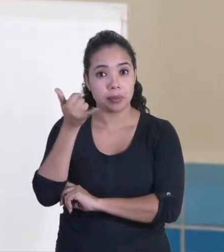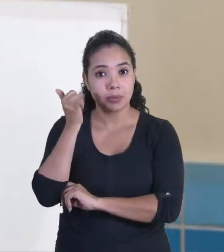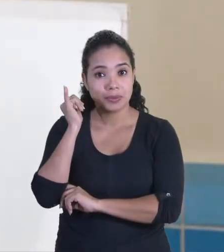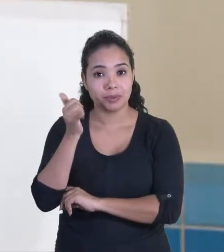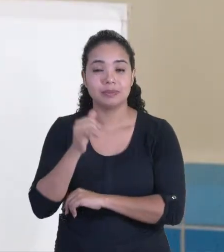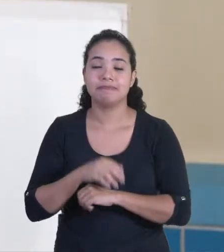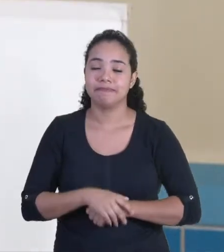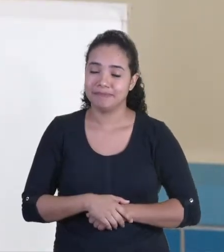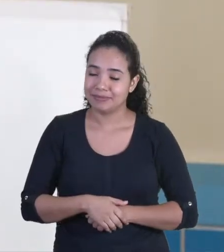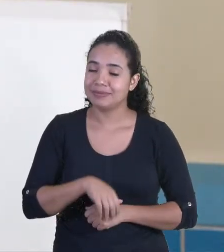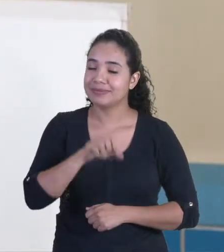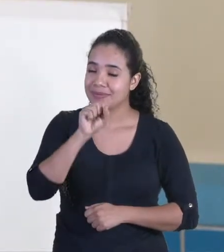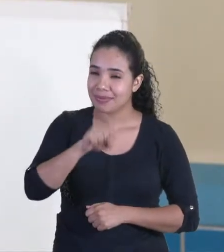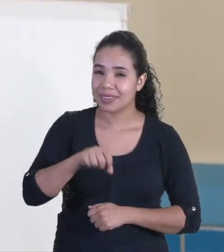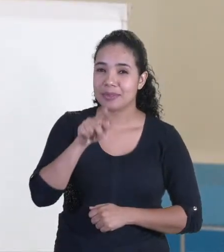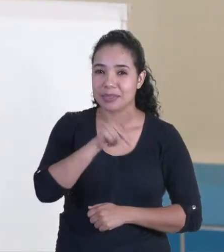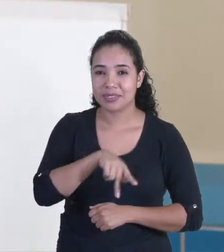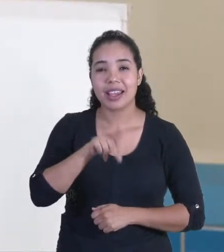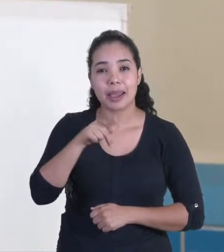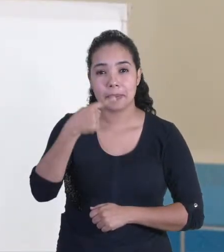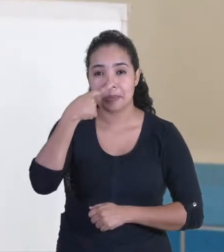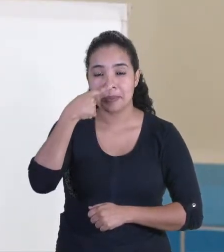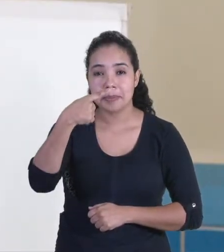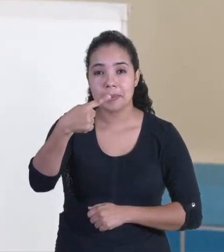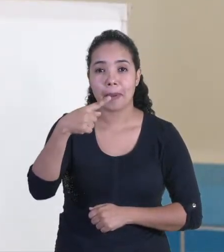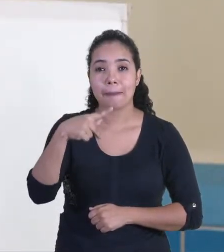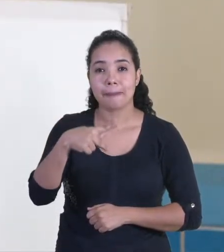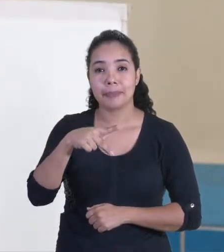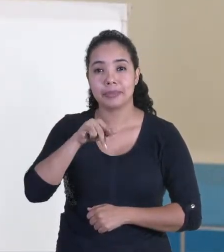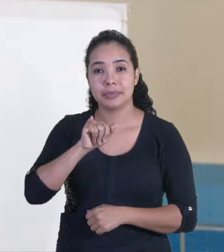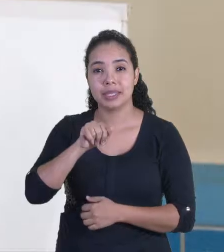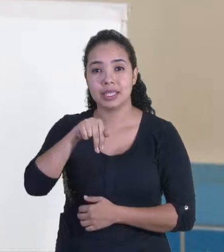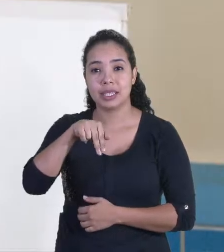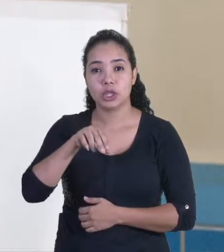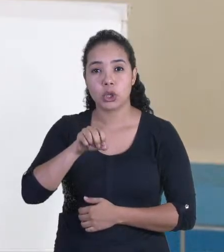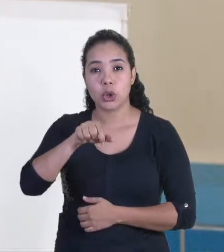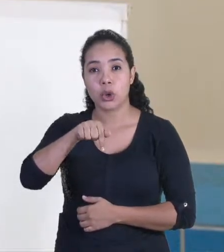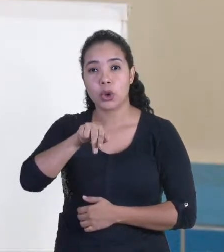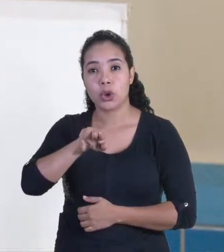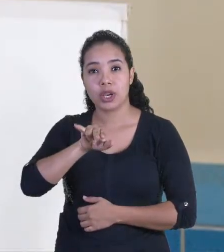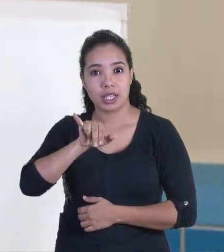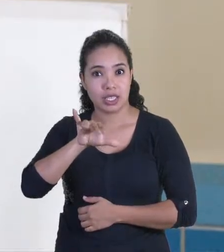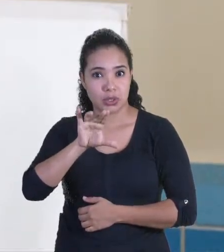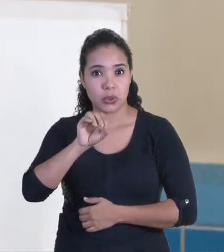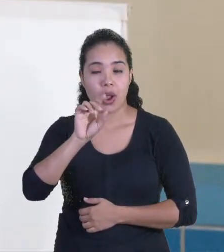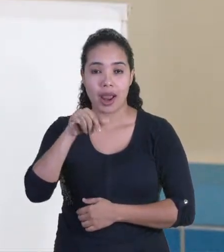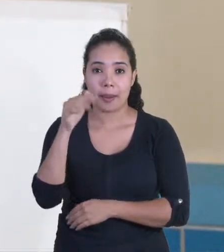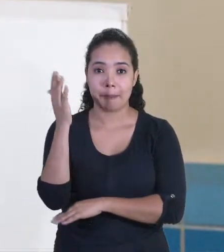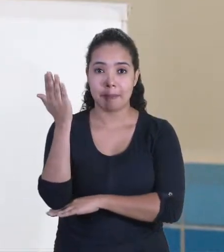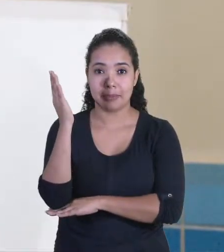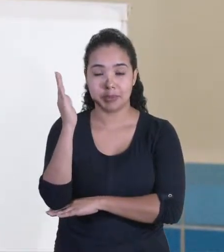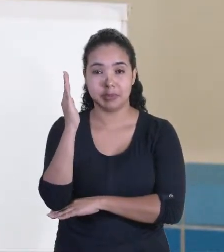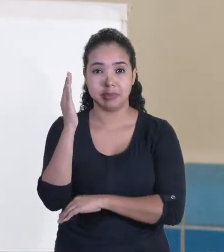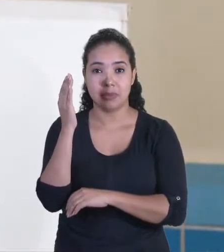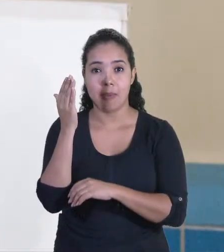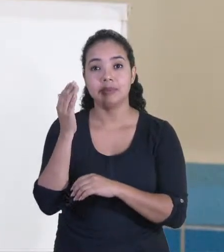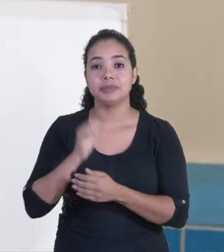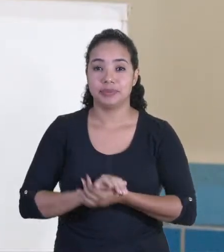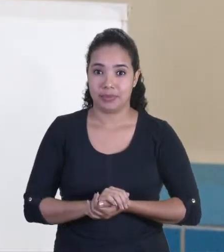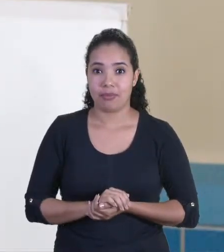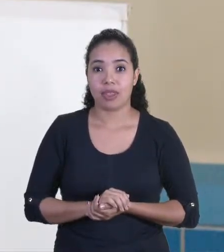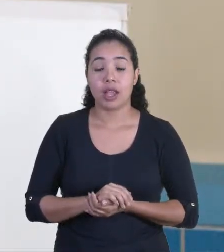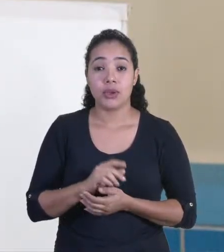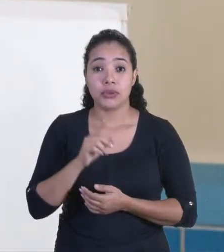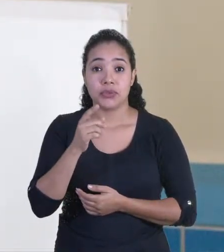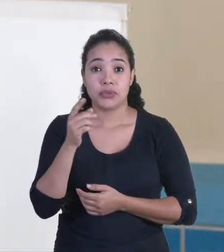Sim, prof, é o Pinóquio, porque Pinóquio é um boneco feito de madeira e quando fala mentiras,